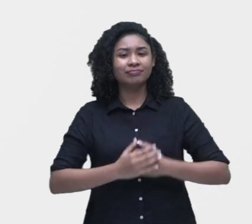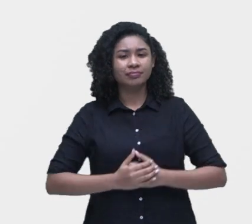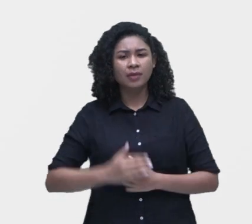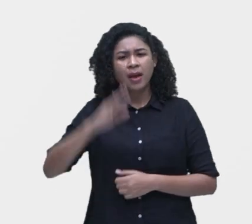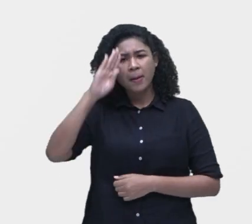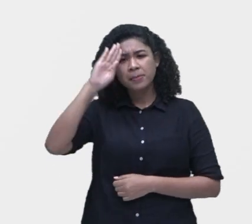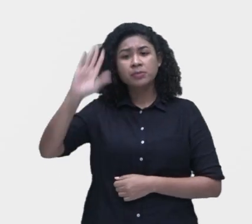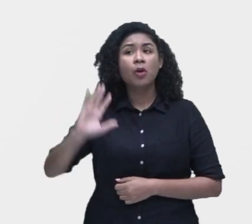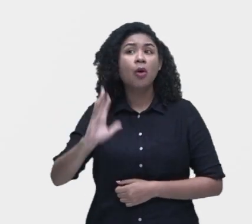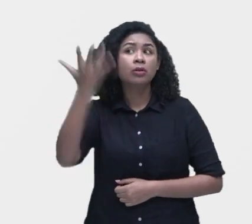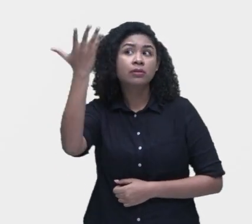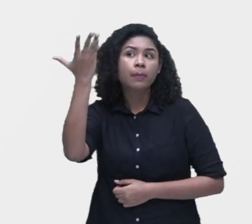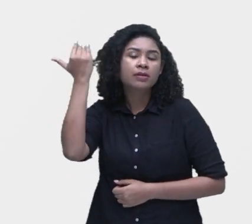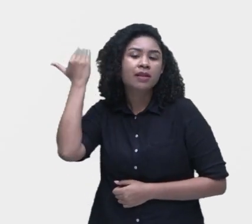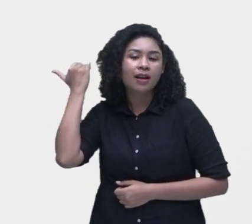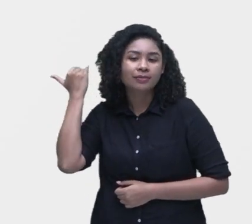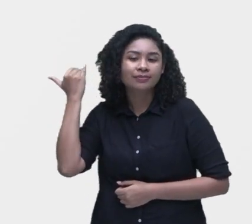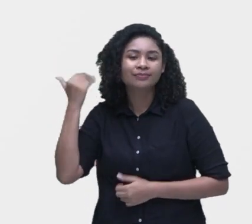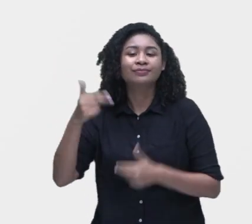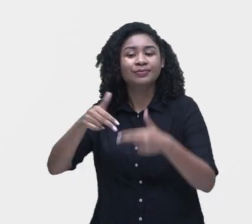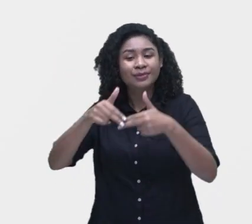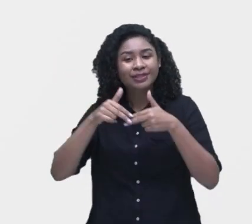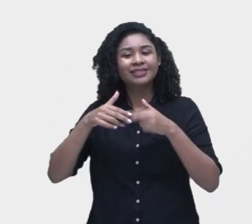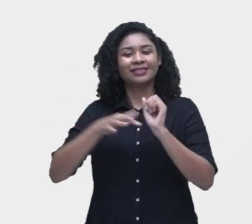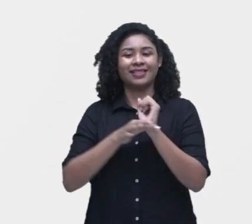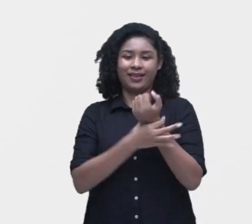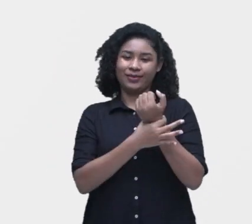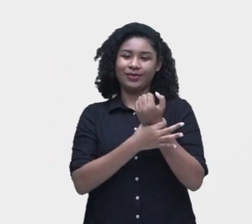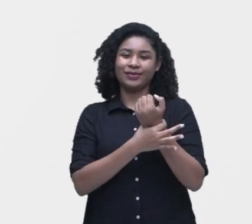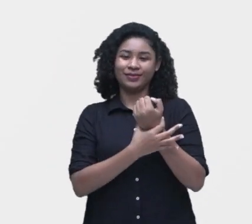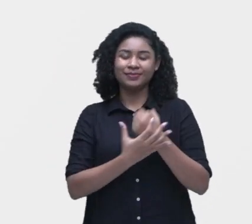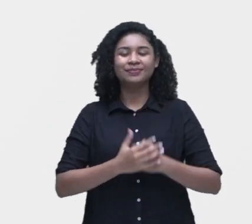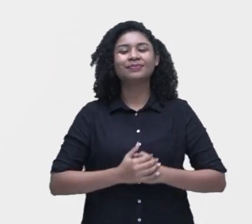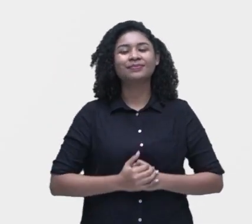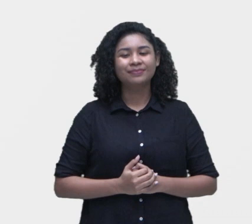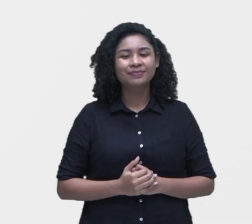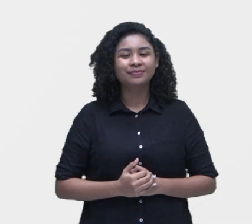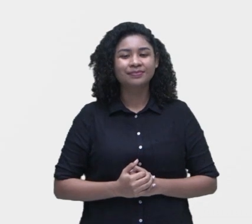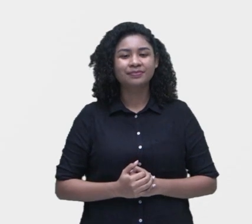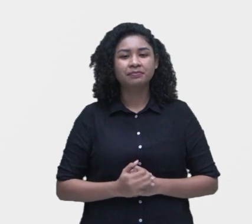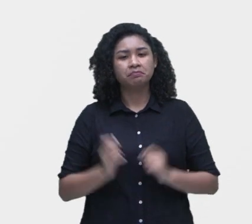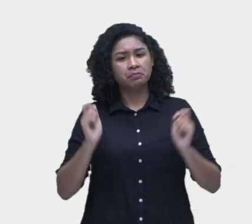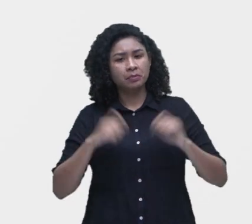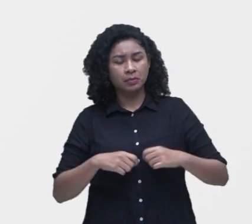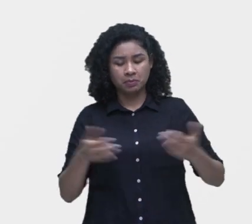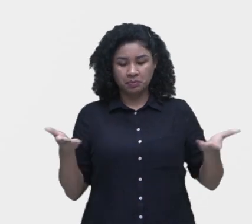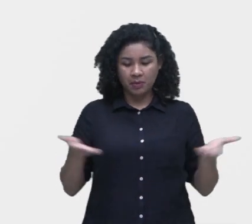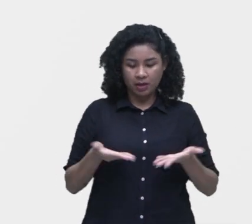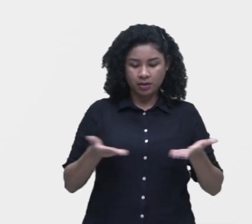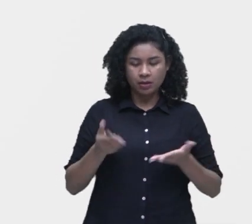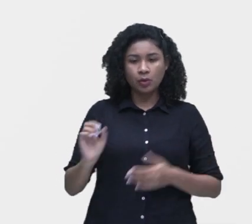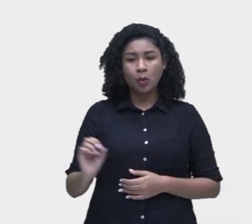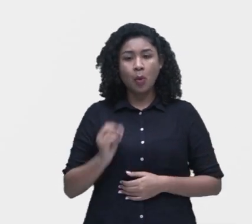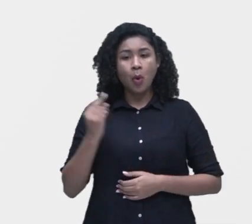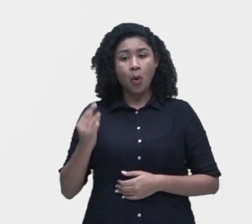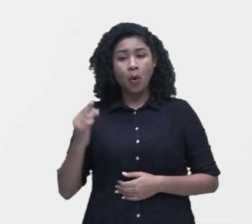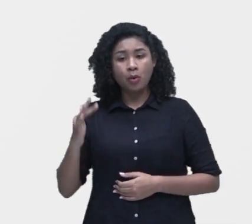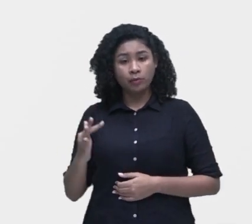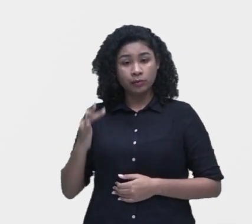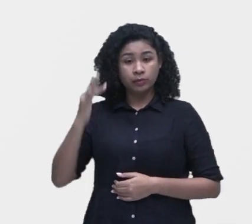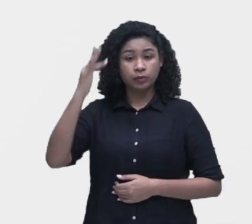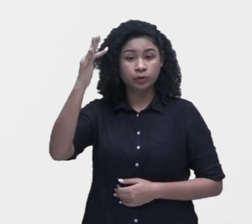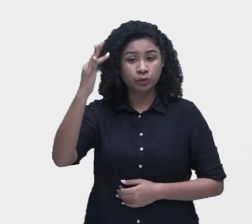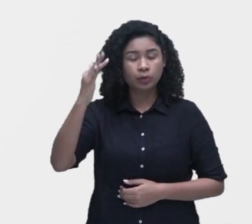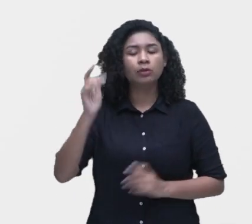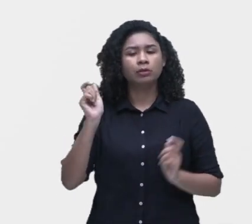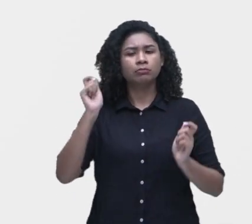já aconteceu, né? Mesmo sendo no presente ou no futuro, mas o modo indicativo expressa